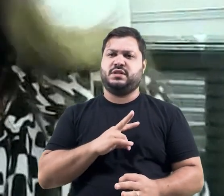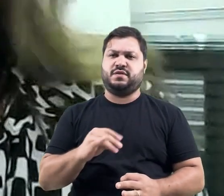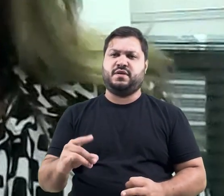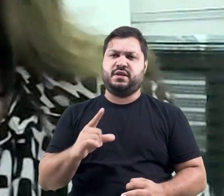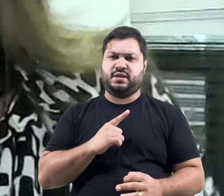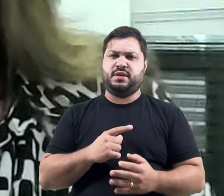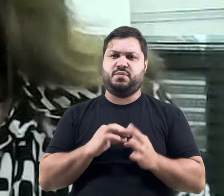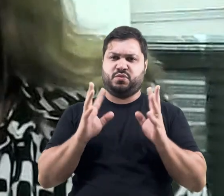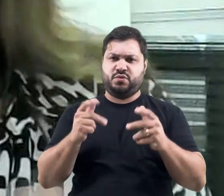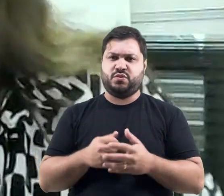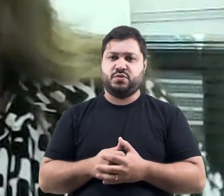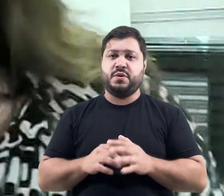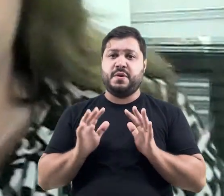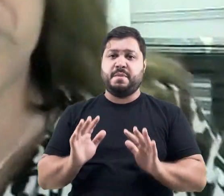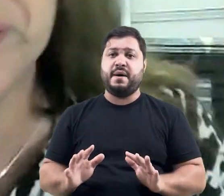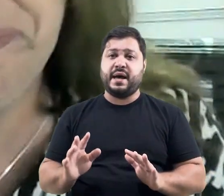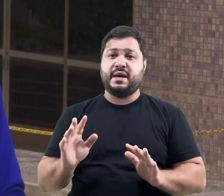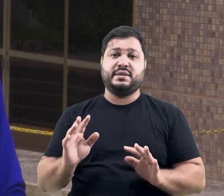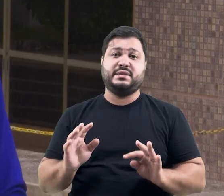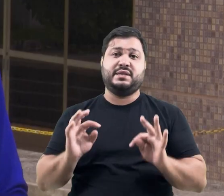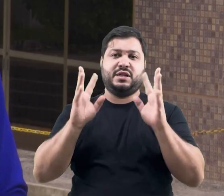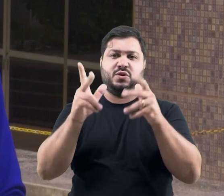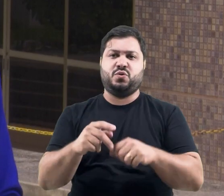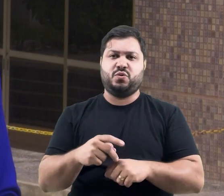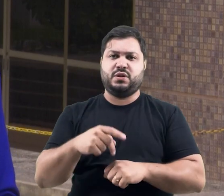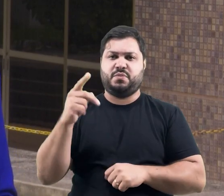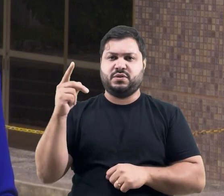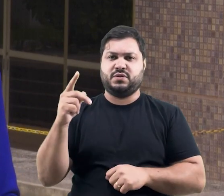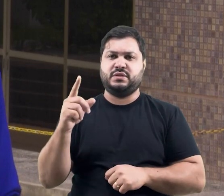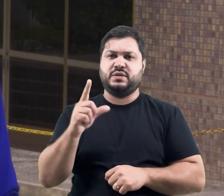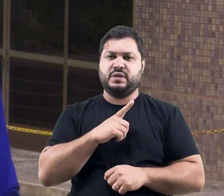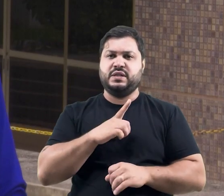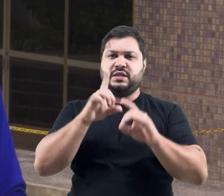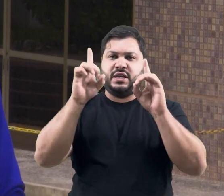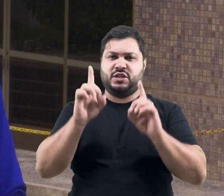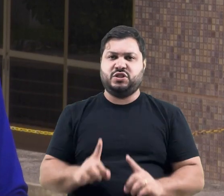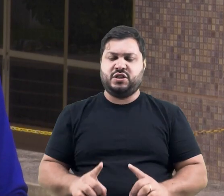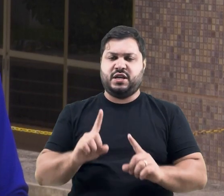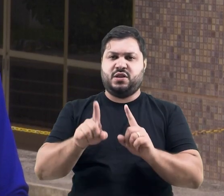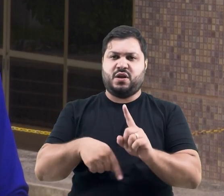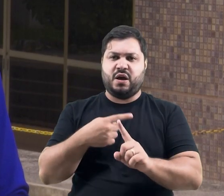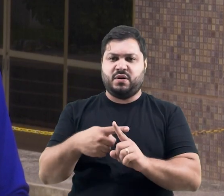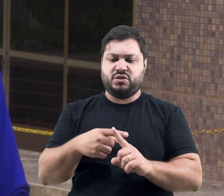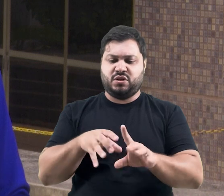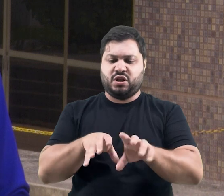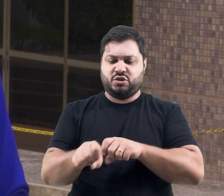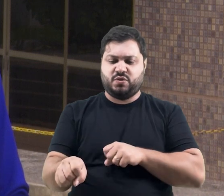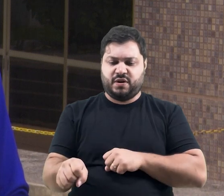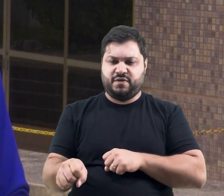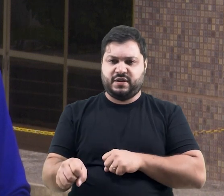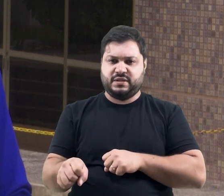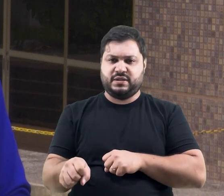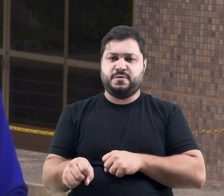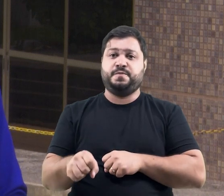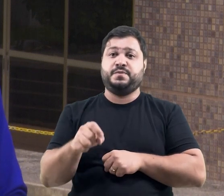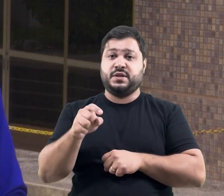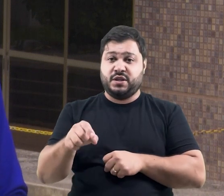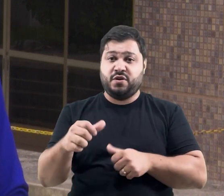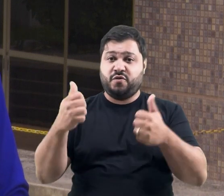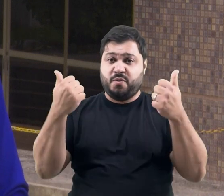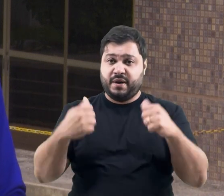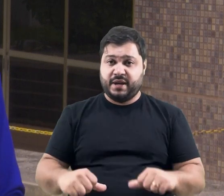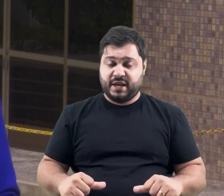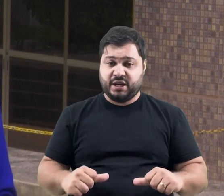certeza, serão reconhecidos, colhidos. Mas nem toda pós-graduação gera direito ao adicional de